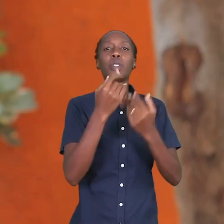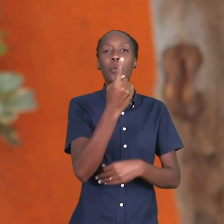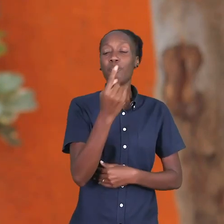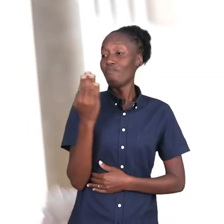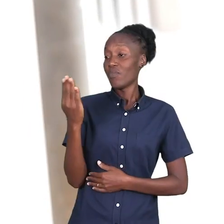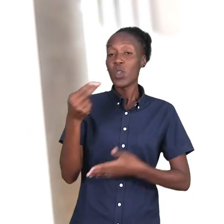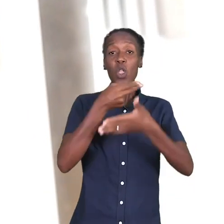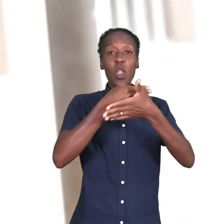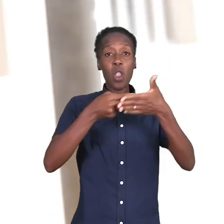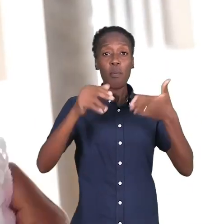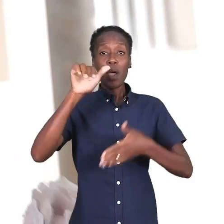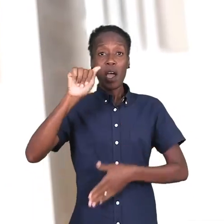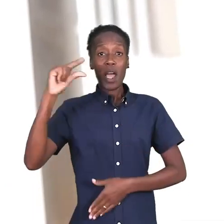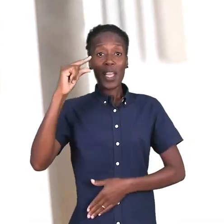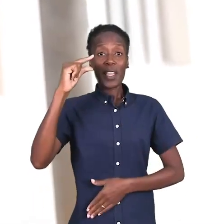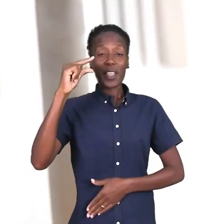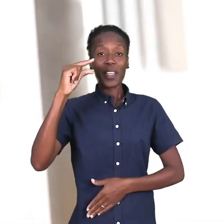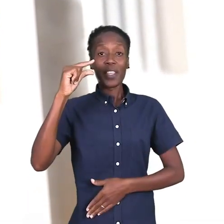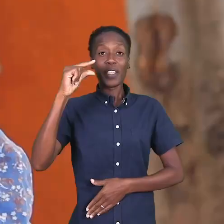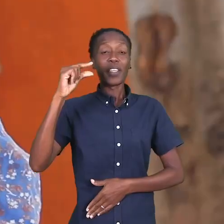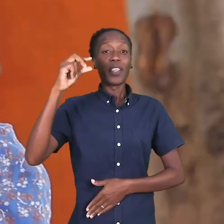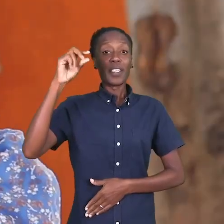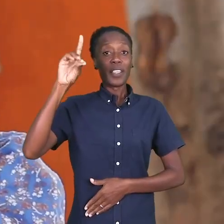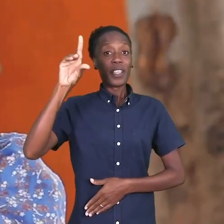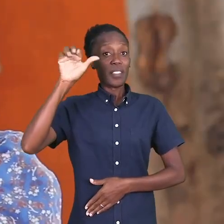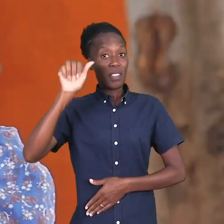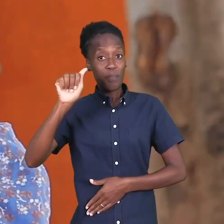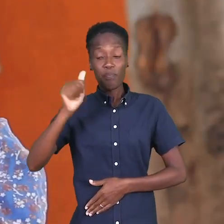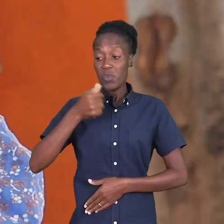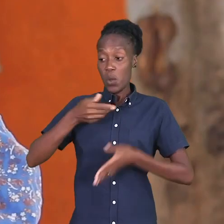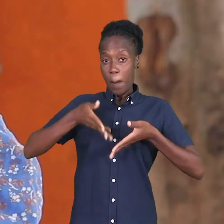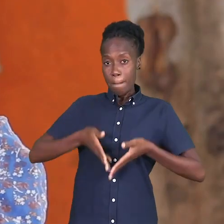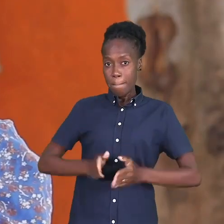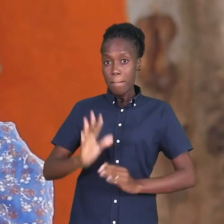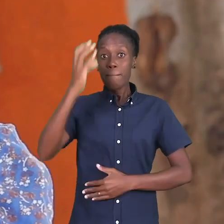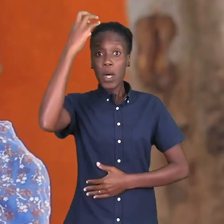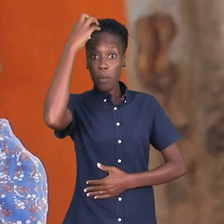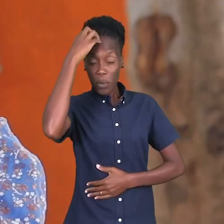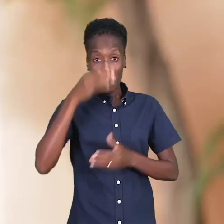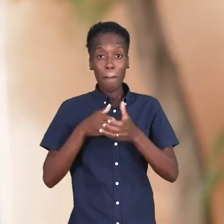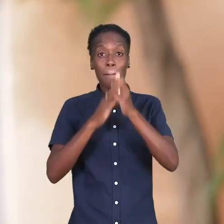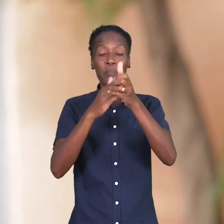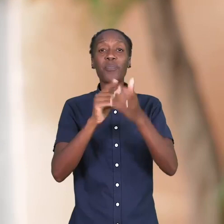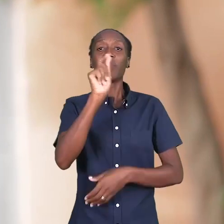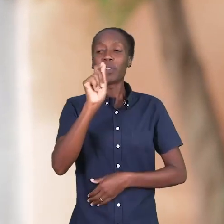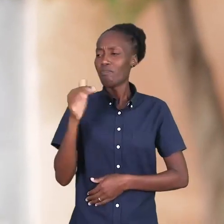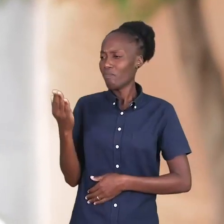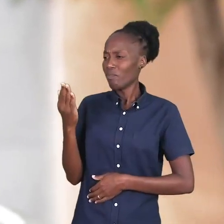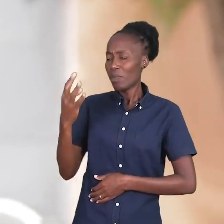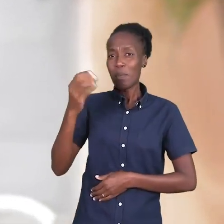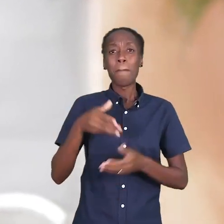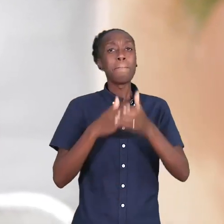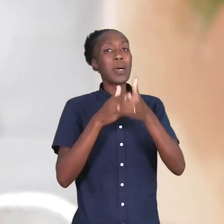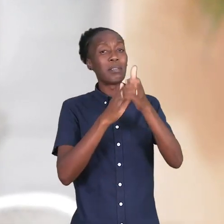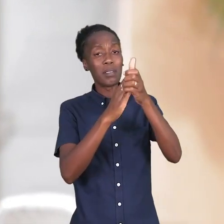dia 1 de janeiro. Ela chama-se Águeda Tovela. Nasci aqui em Maputo, no distrito de Manhissa. Na Manhissa